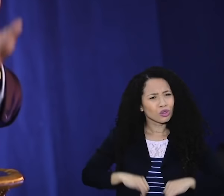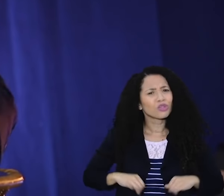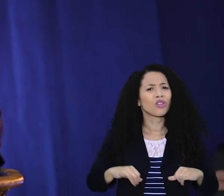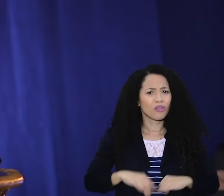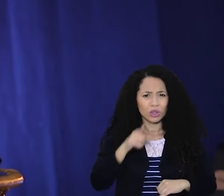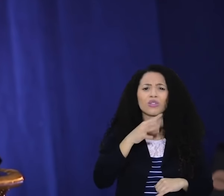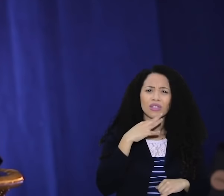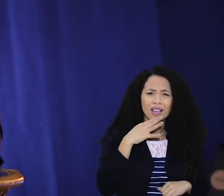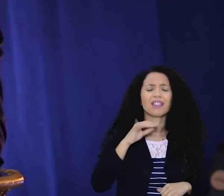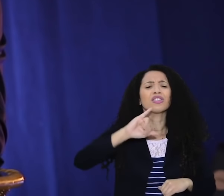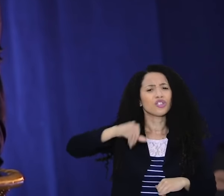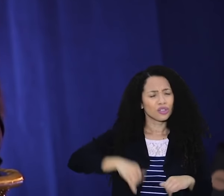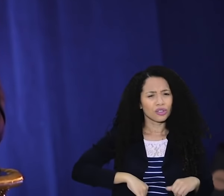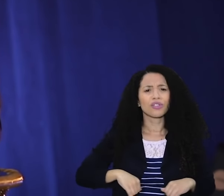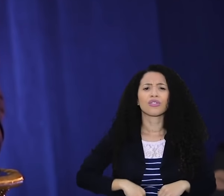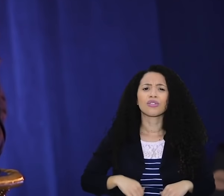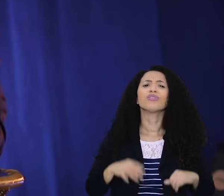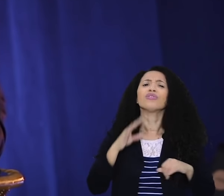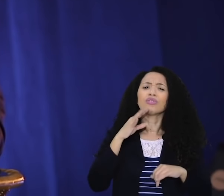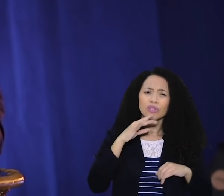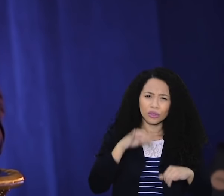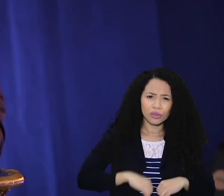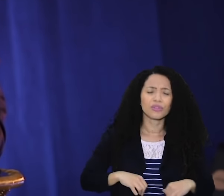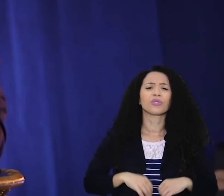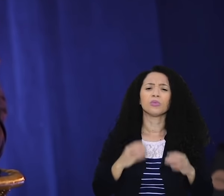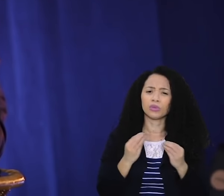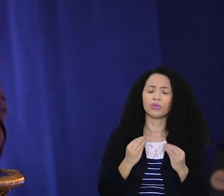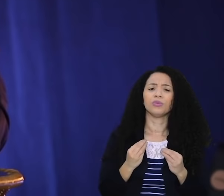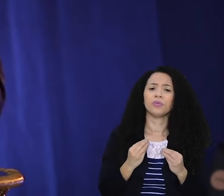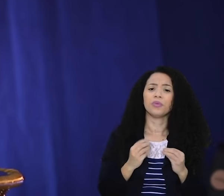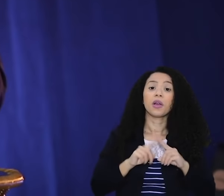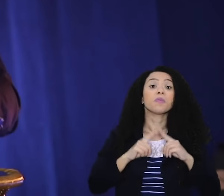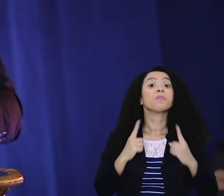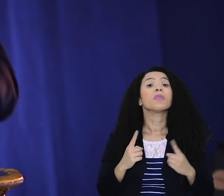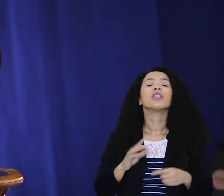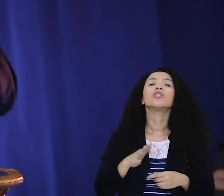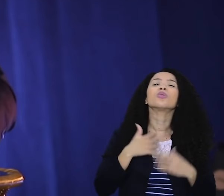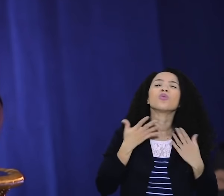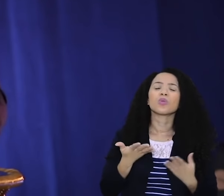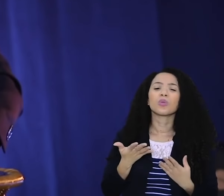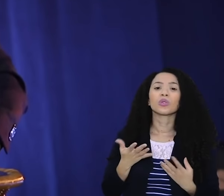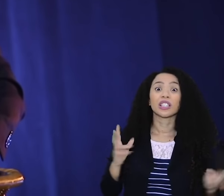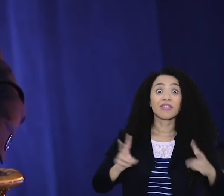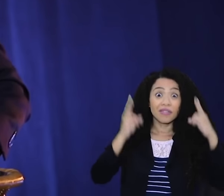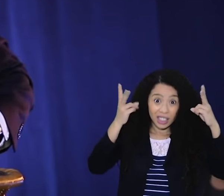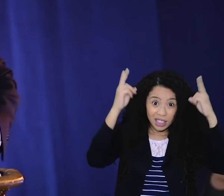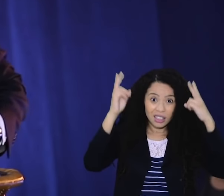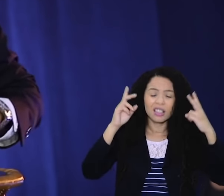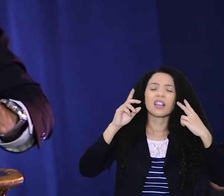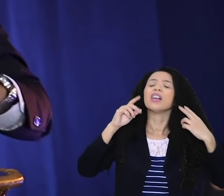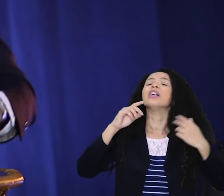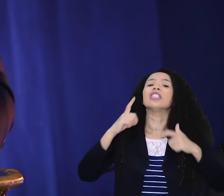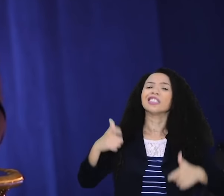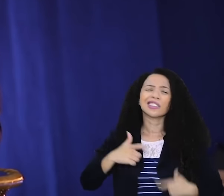Você conhece a história, é uma história realmente muito desafiadora. Mas quando Jó supera essa luta, quando ele